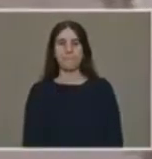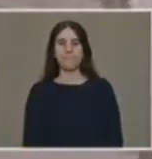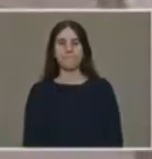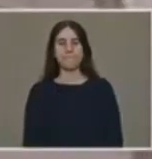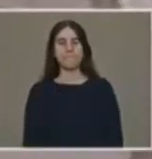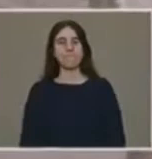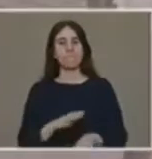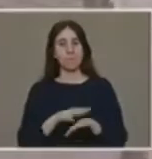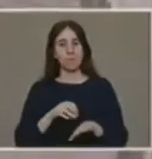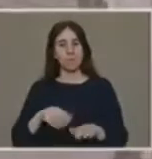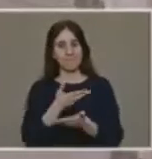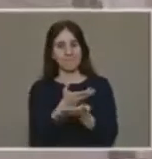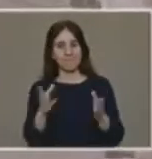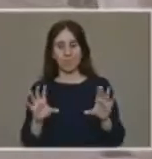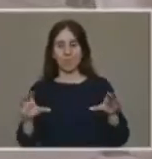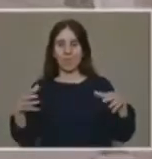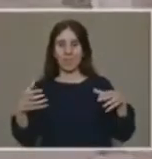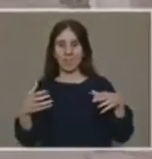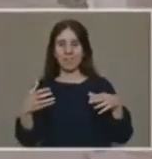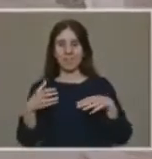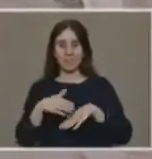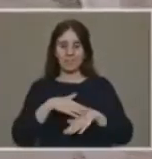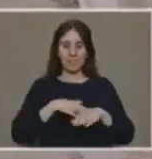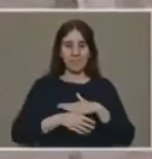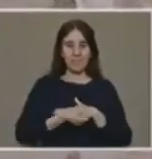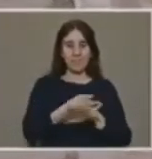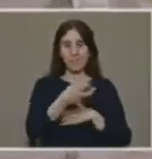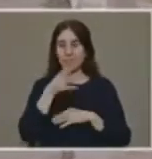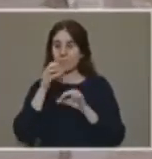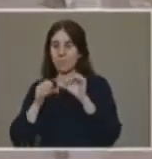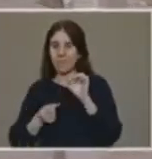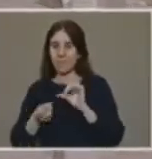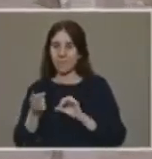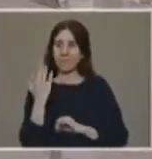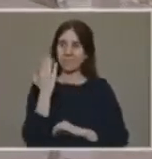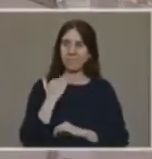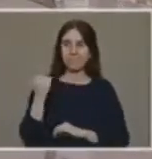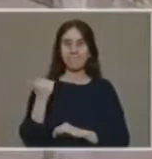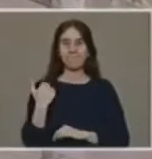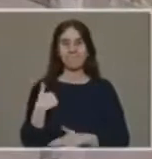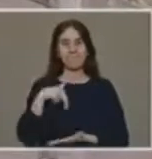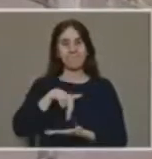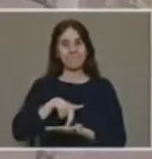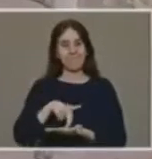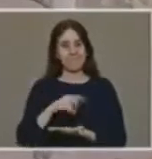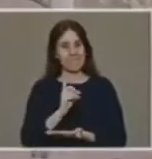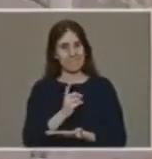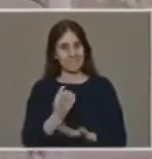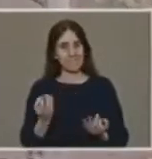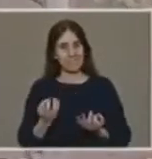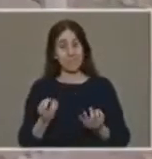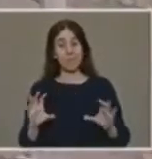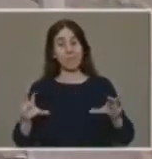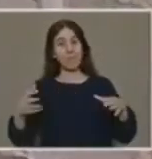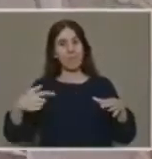Que somos a comunidade convocada por gestos e palavras, chamada também a fazer isso mesmo. Então, como